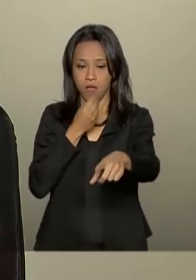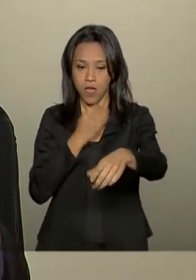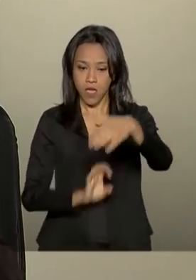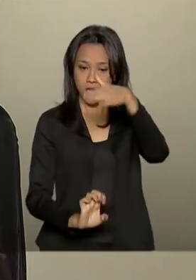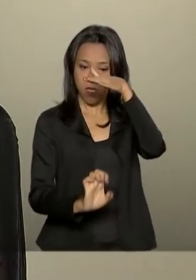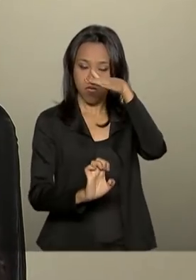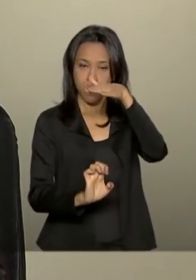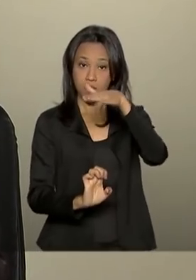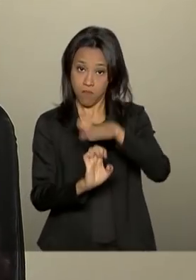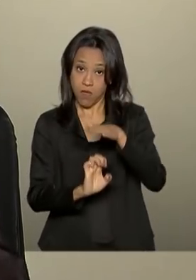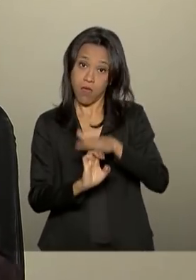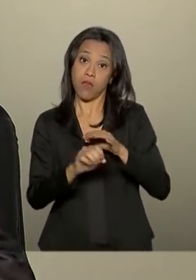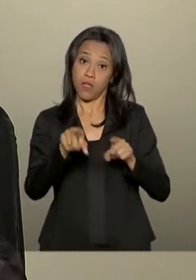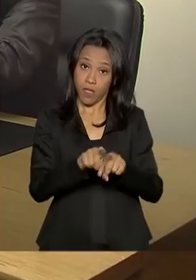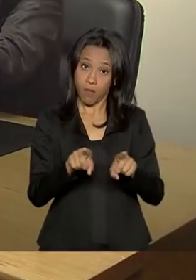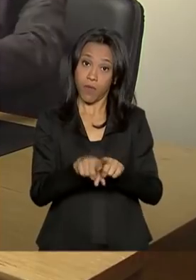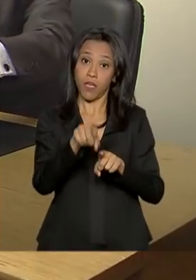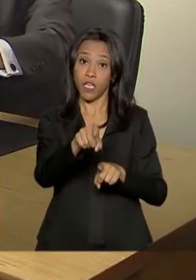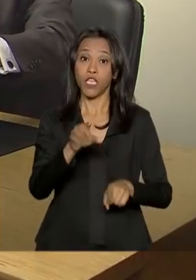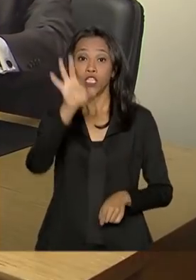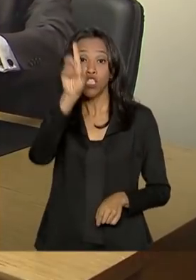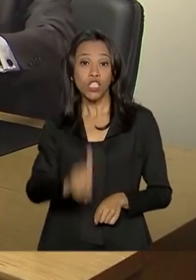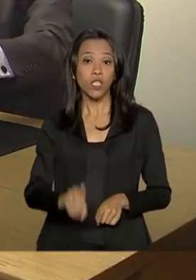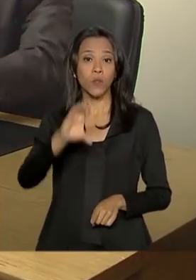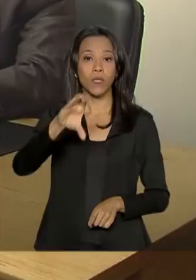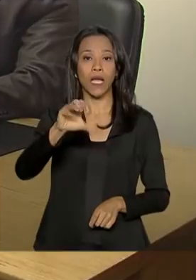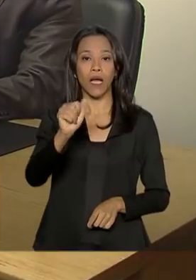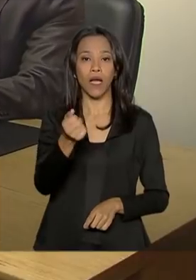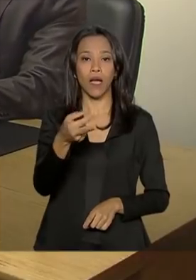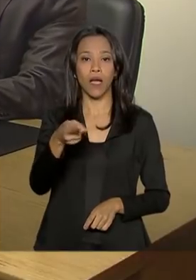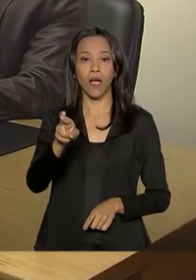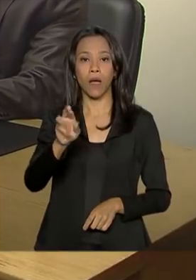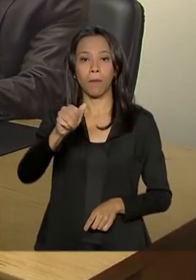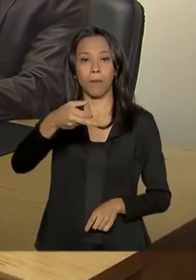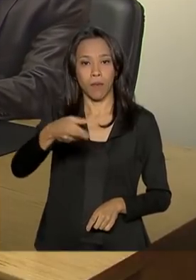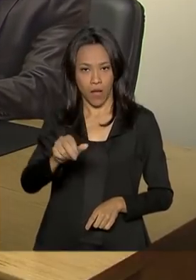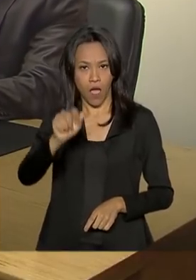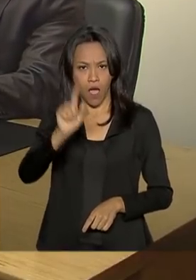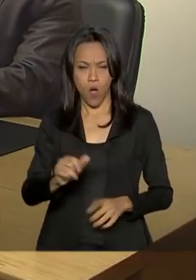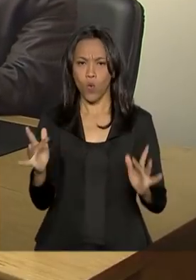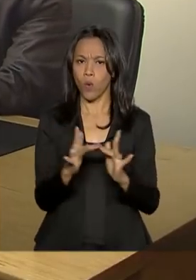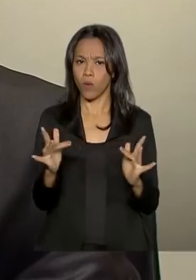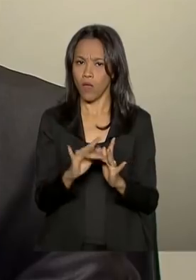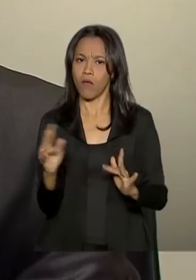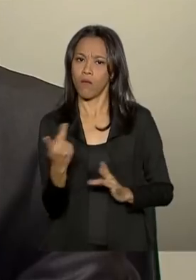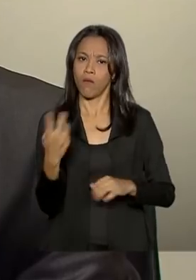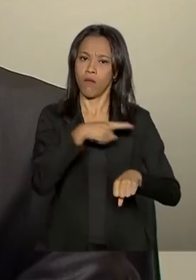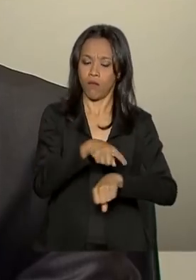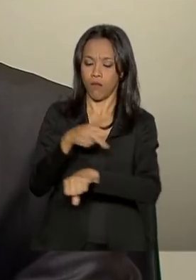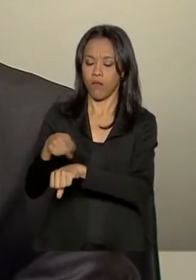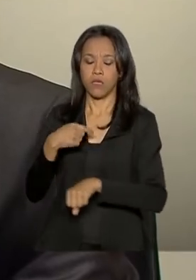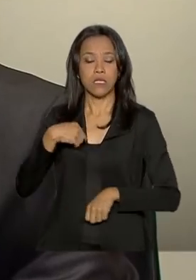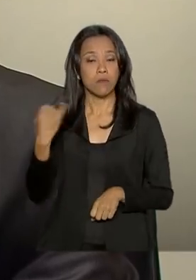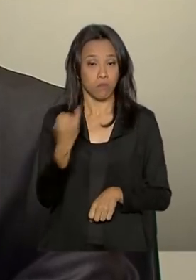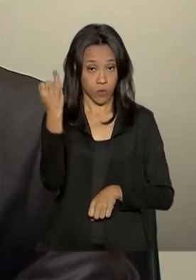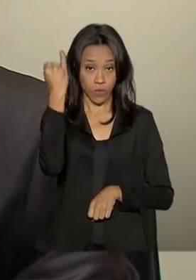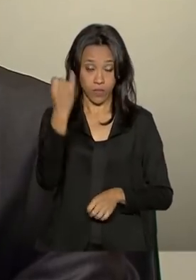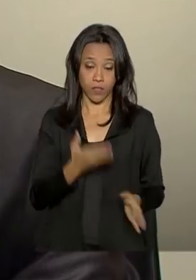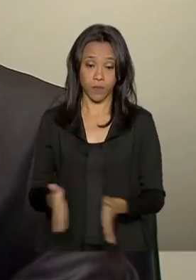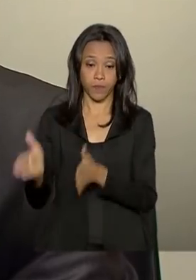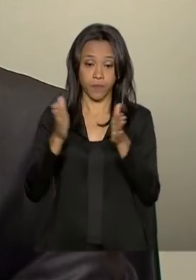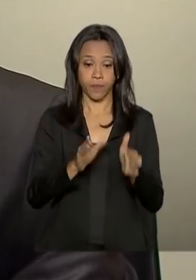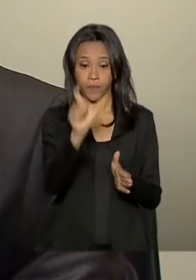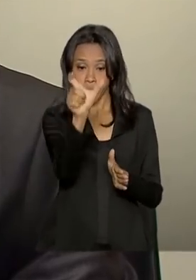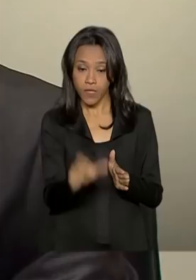Câmara de Comércio Brasil e Argentina, a relação entre os dois países é fundamental. É uma condição necessária